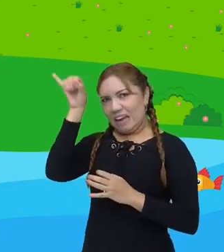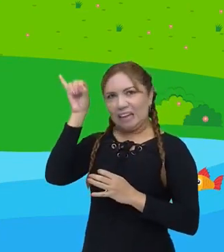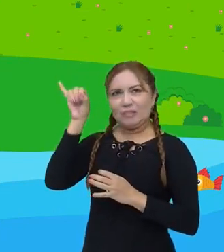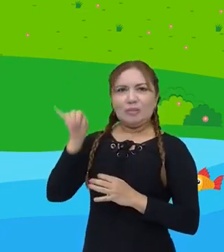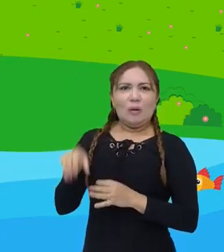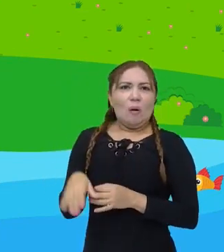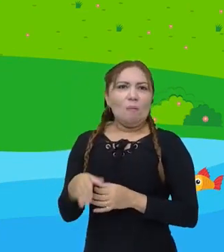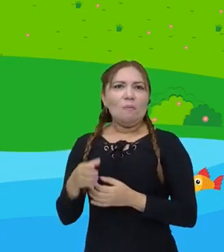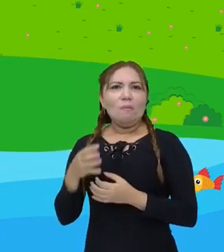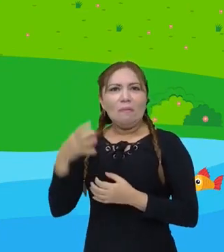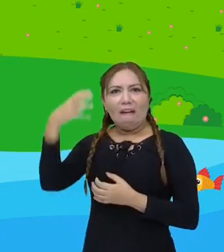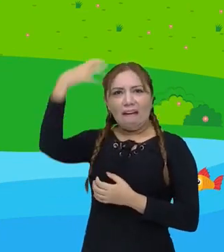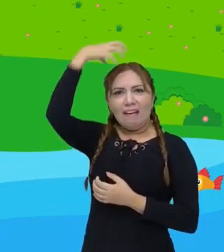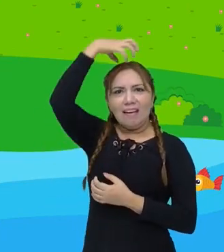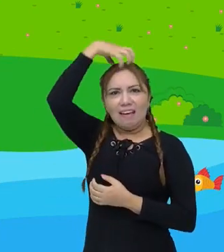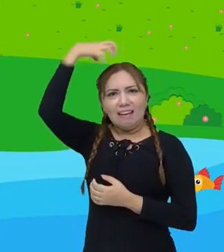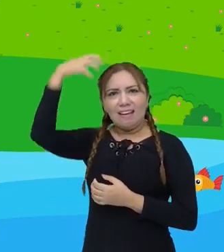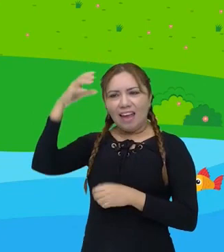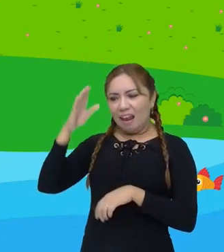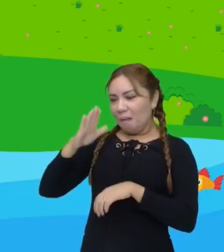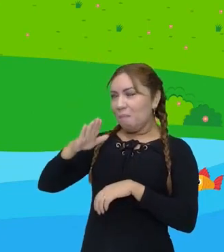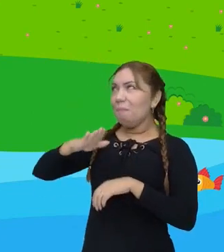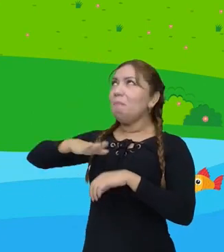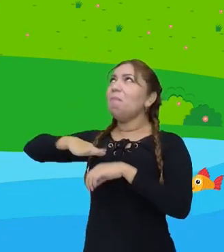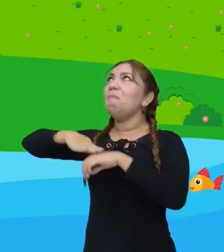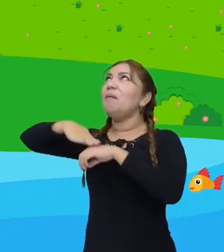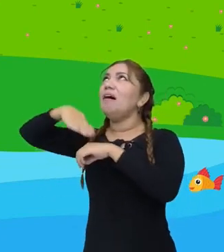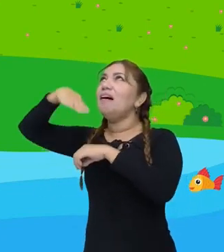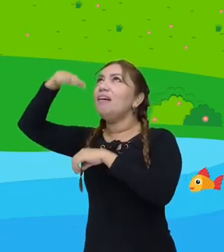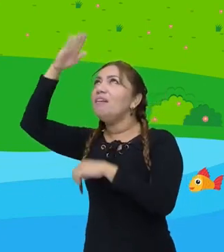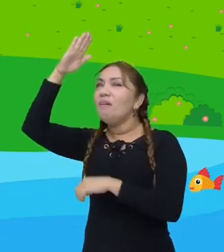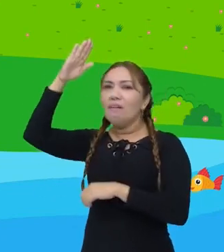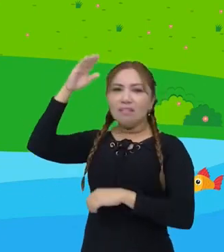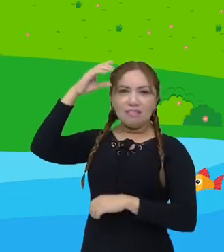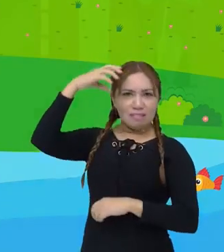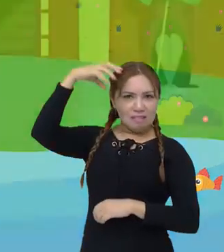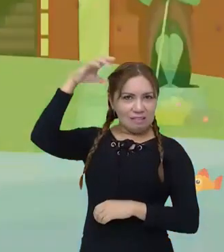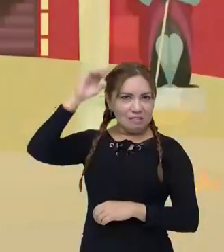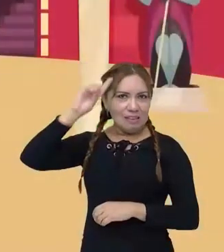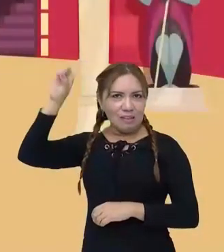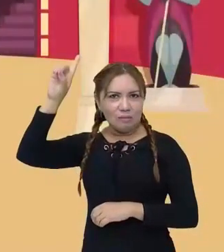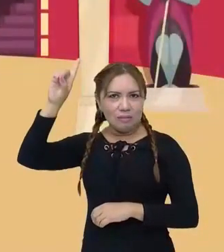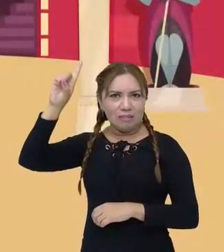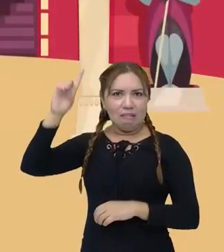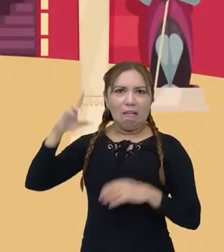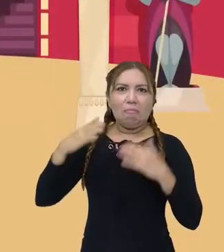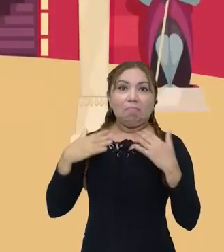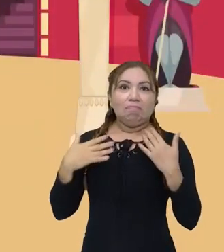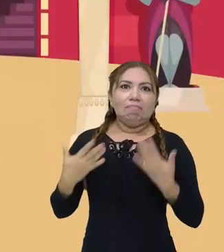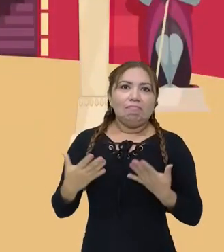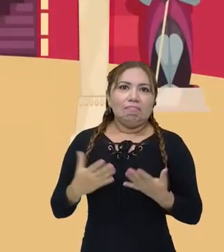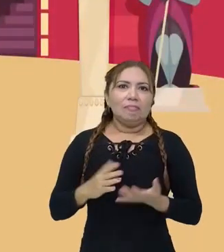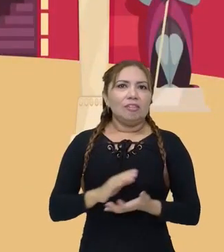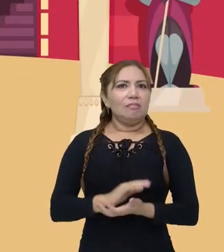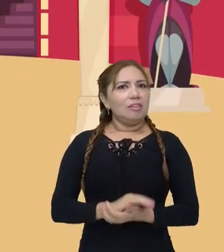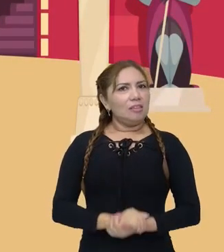o rei, era maior do que Deus. Foi então